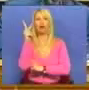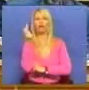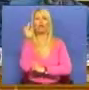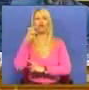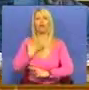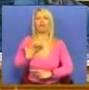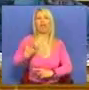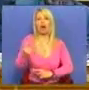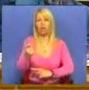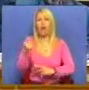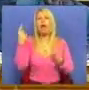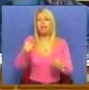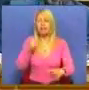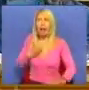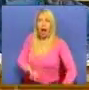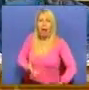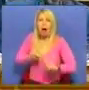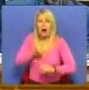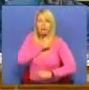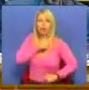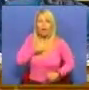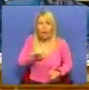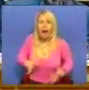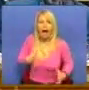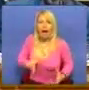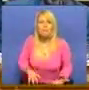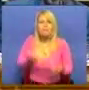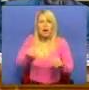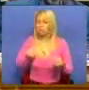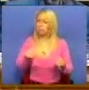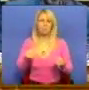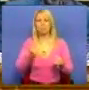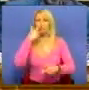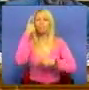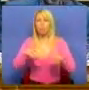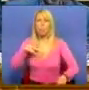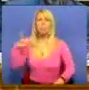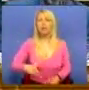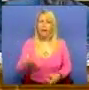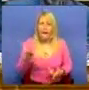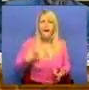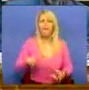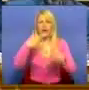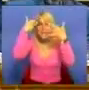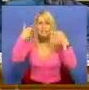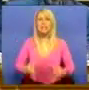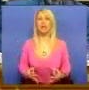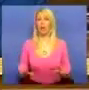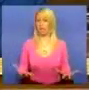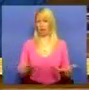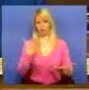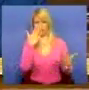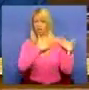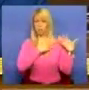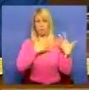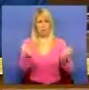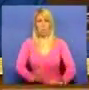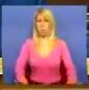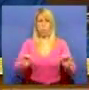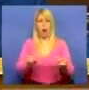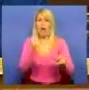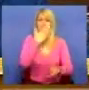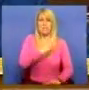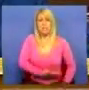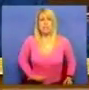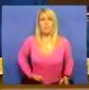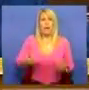portugueses querem responsabilidade, querem seriedade. Irresponsável é o desemprego. Irresponsável é o Estado ter dinheiro em offshores.